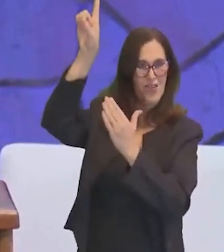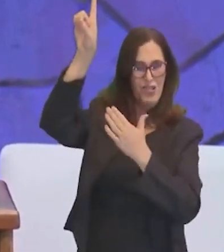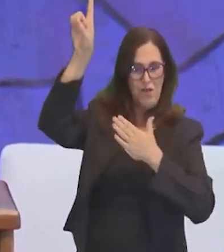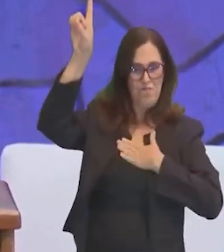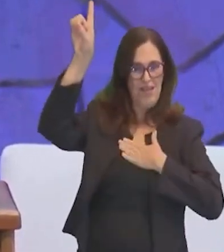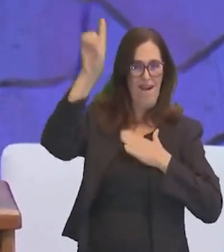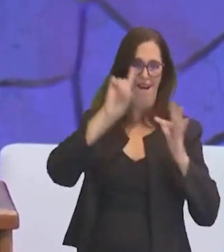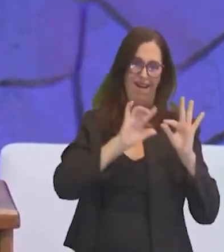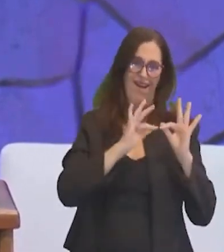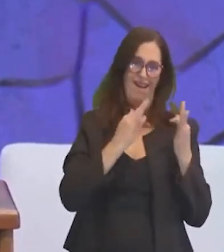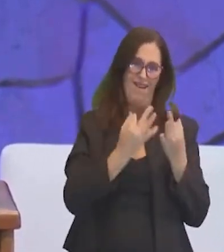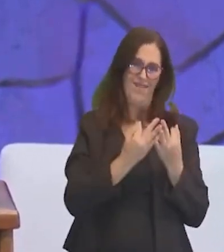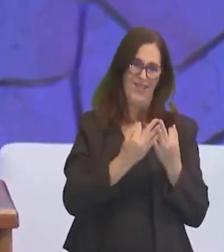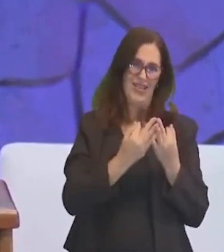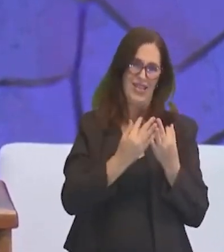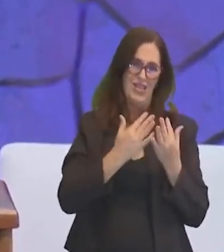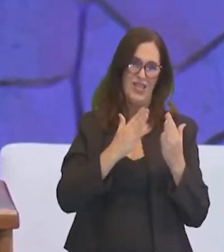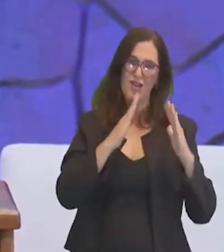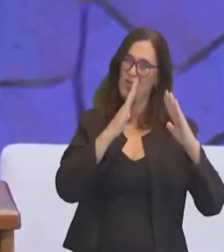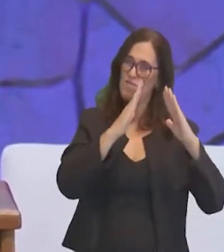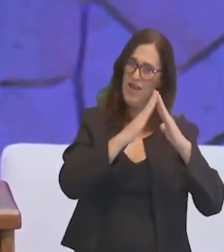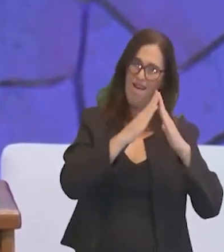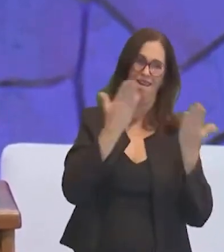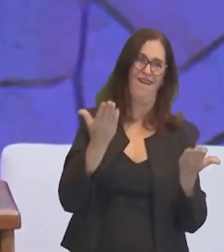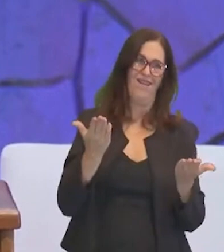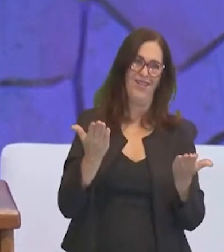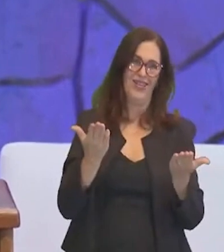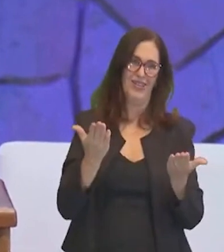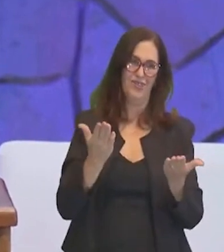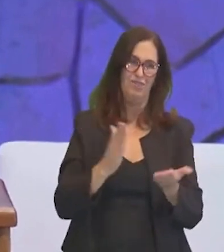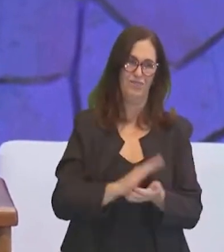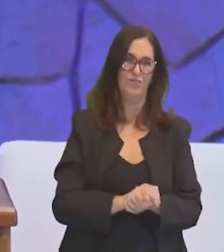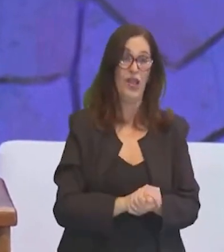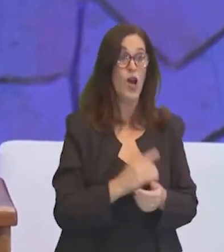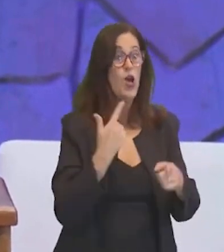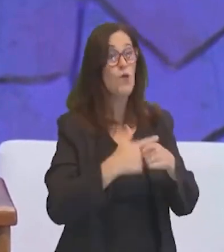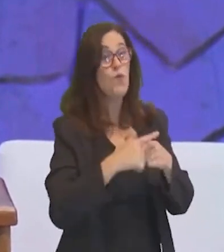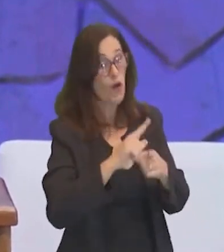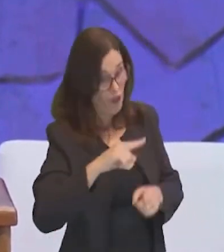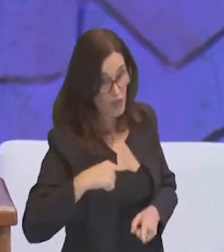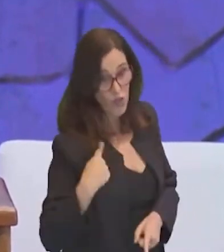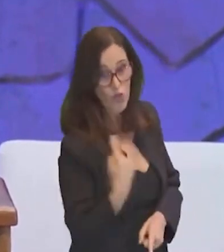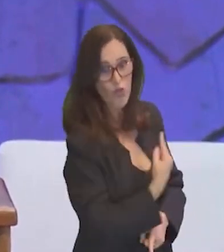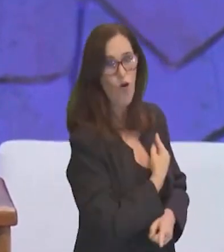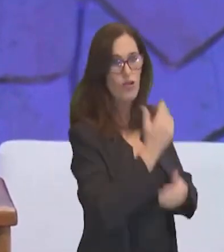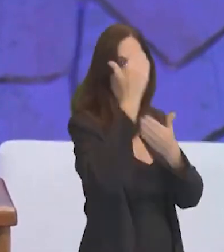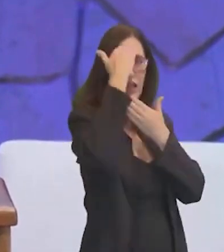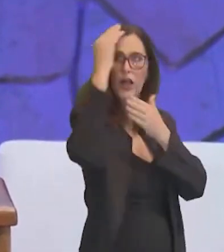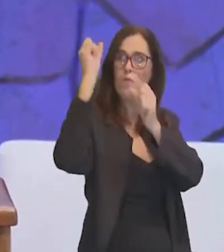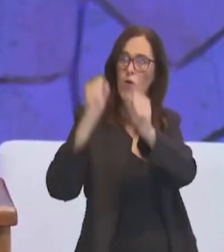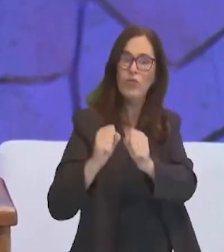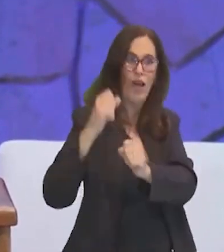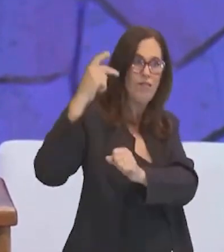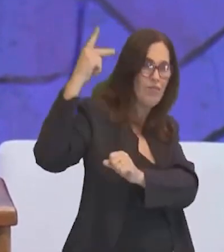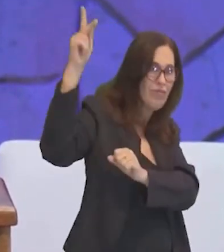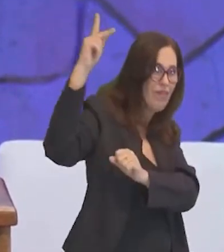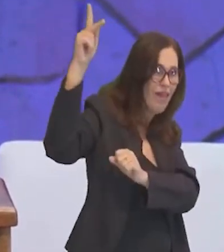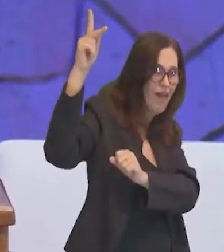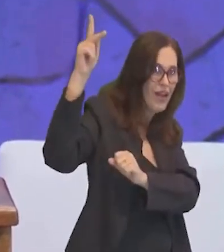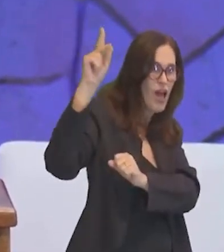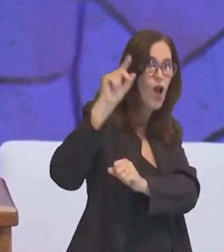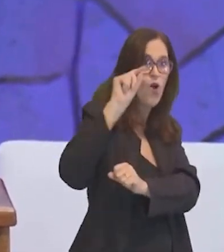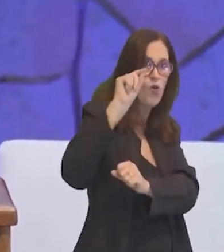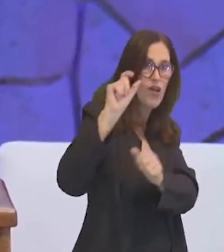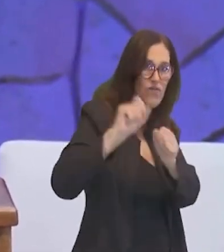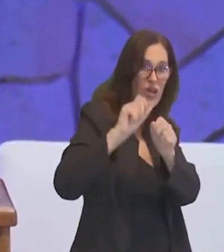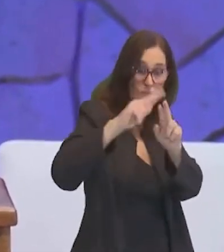casa, o Deus da minha família. E por que nós acreditamos no poder dele? E o que ele